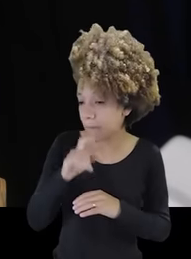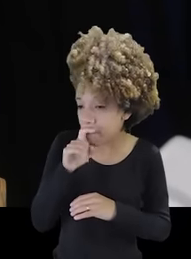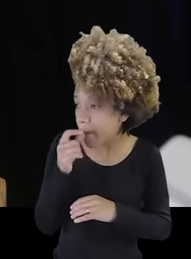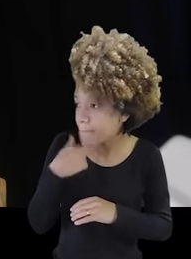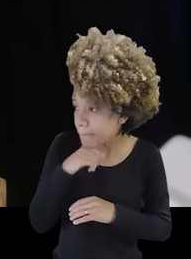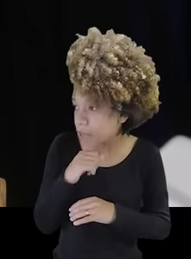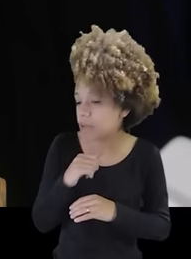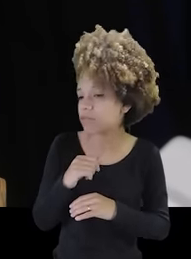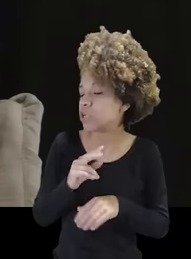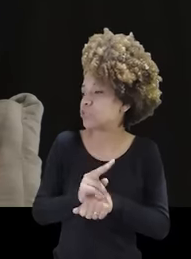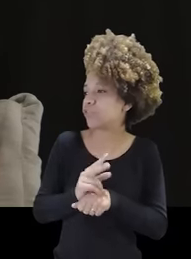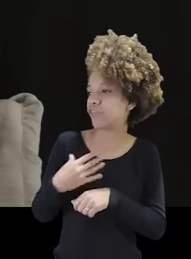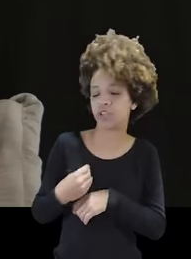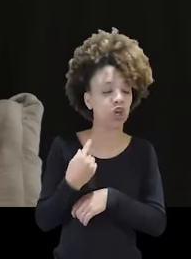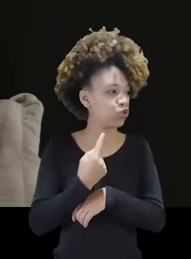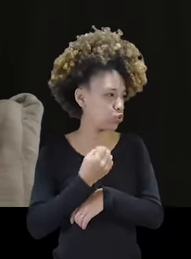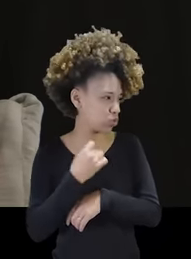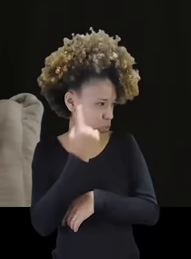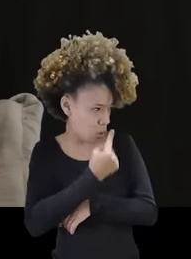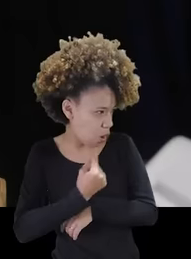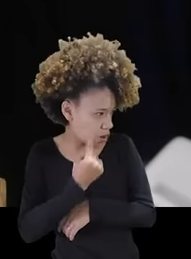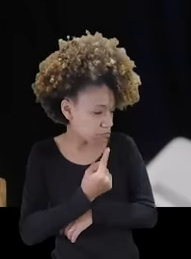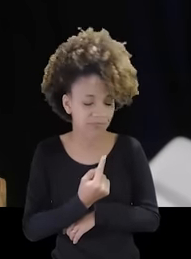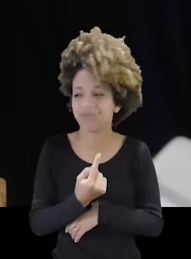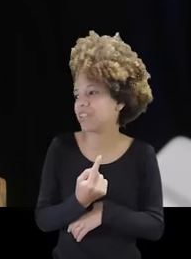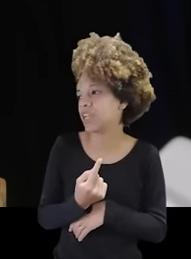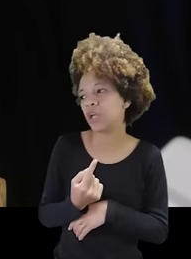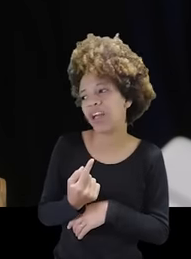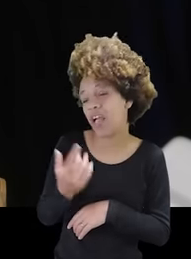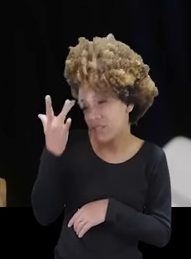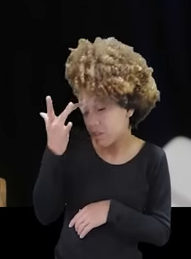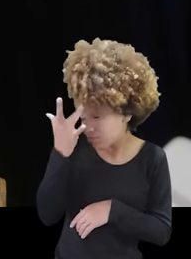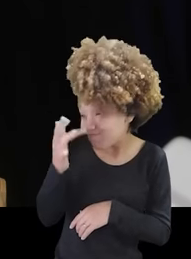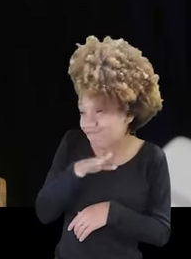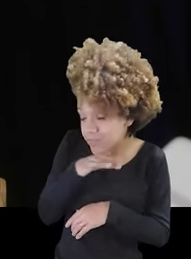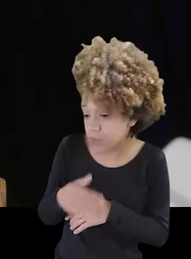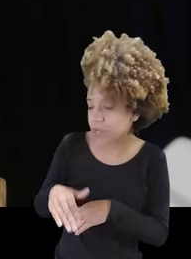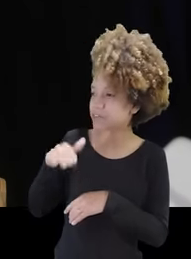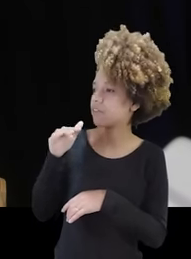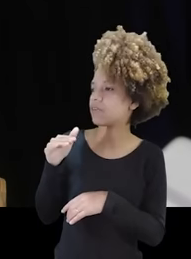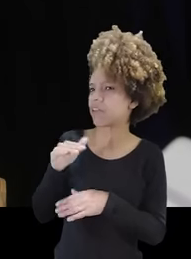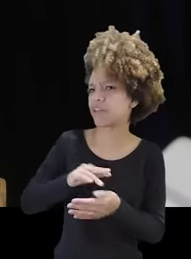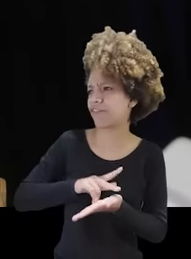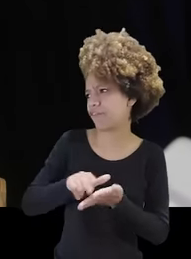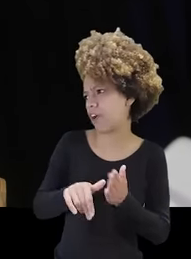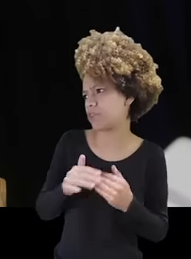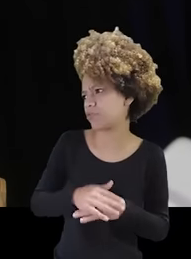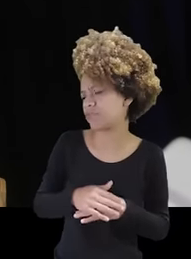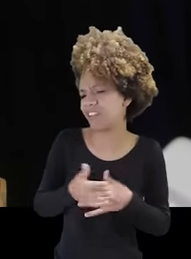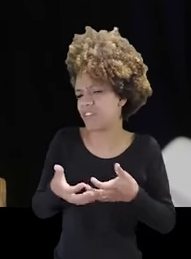pais tipo não ficar tanto com os filhos oito horas de trabalho não faz bem para saúde mental então eles meio que cresceram com isso e muita maioria